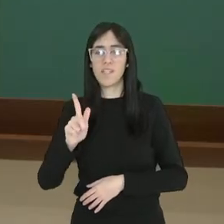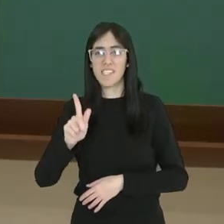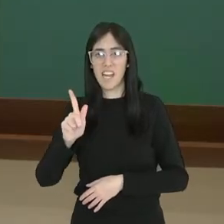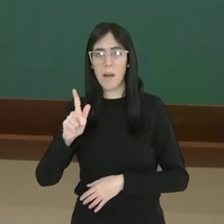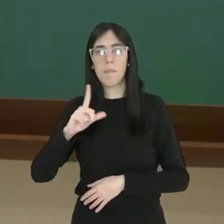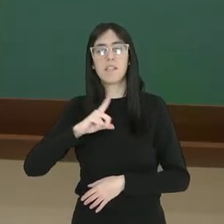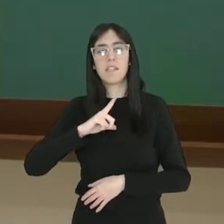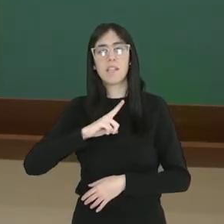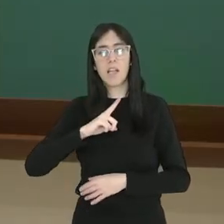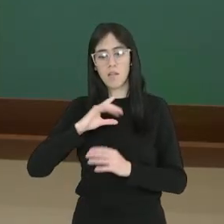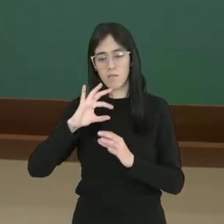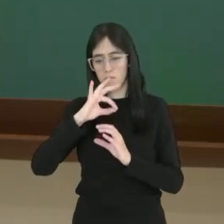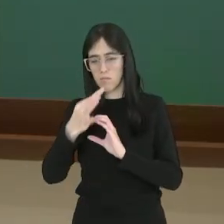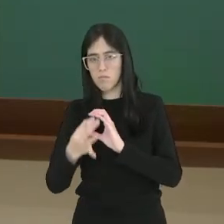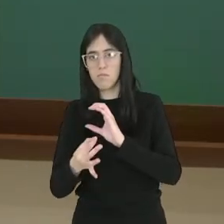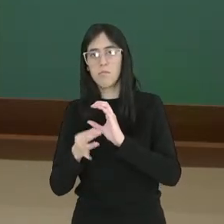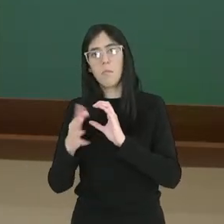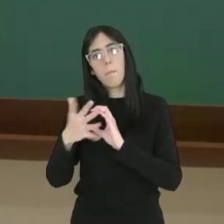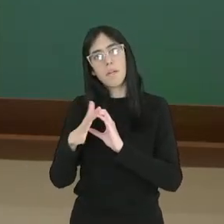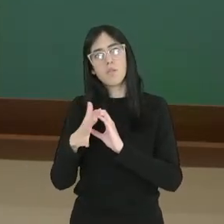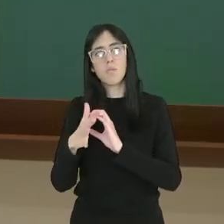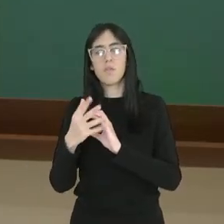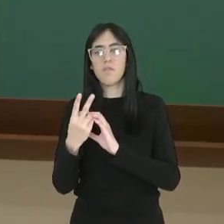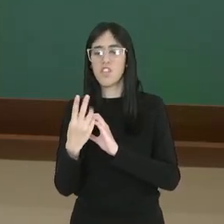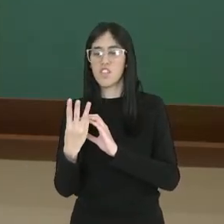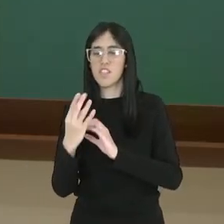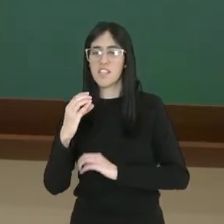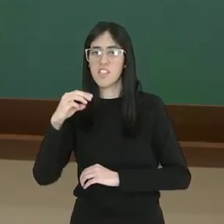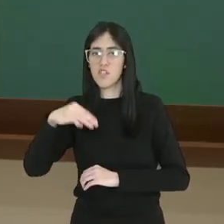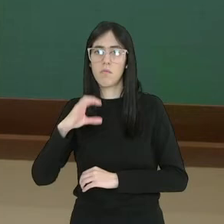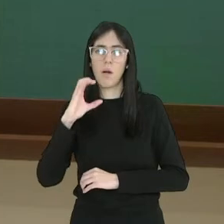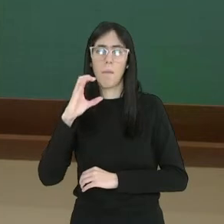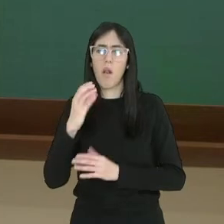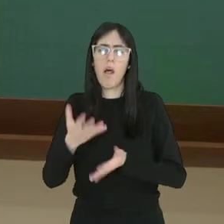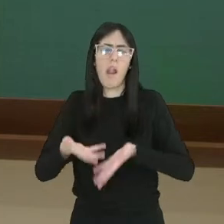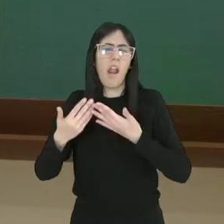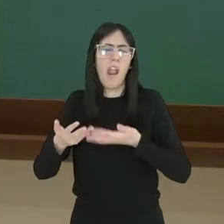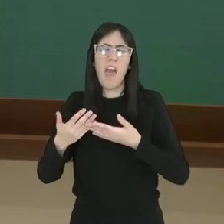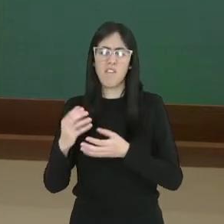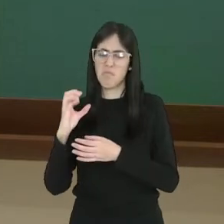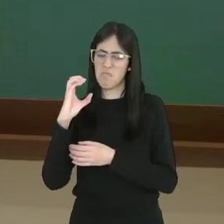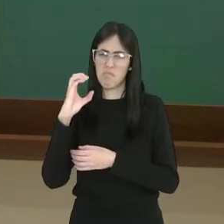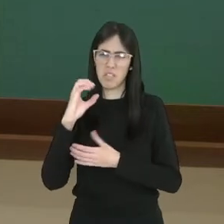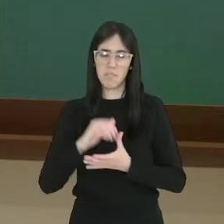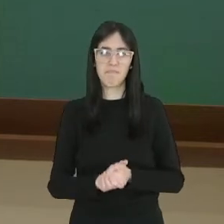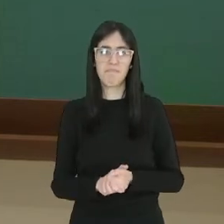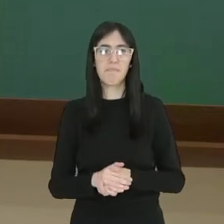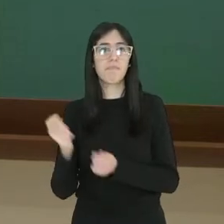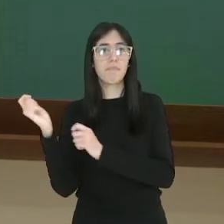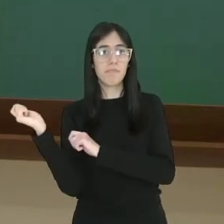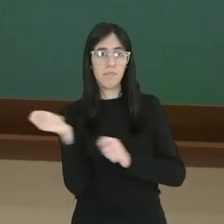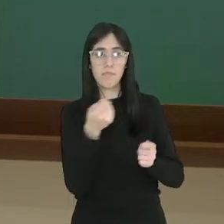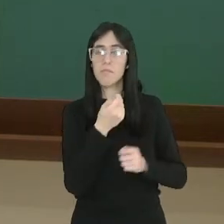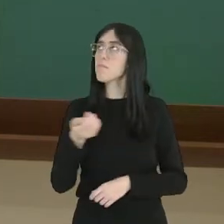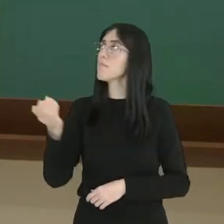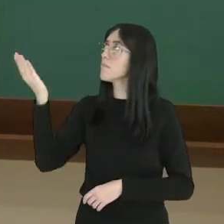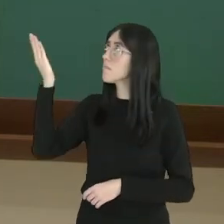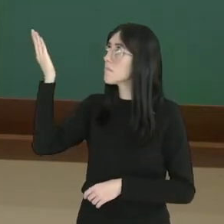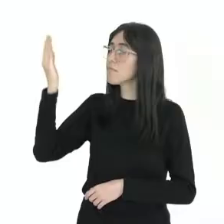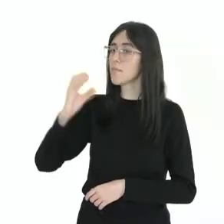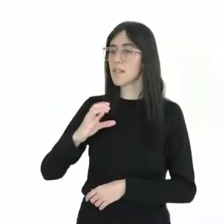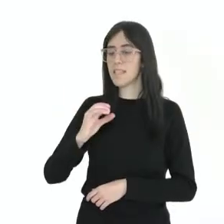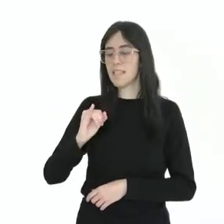centímetros. Então, uma bola leve e pequena. Já os tacos de beisebol, então, eles são cilíndricos